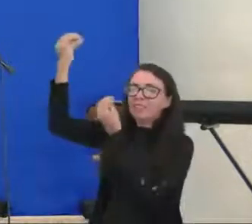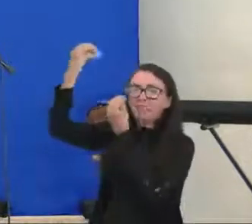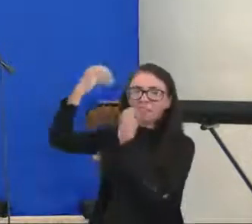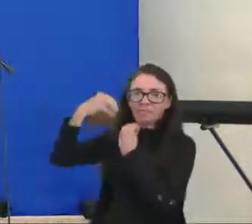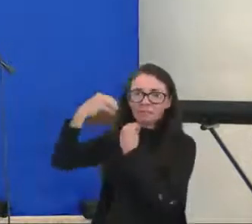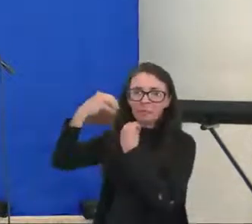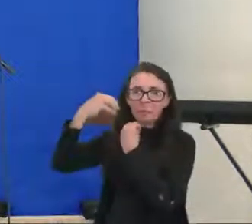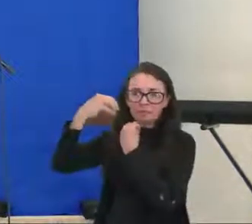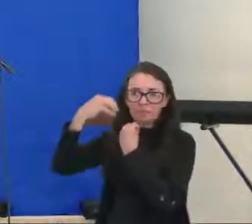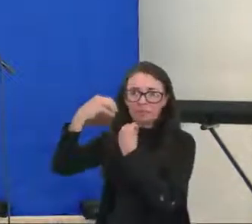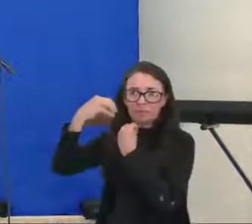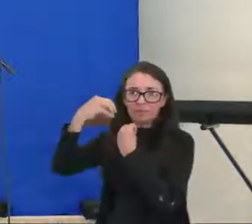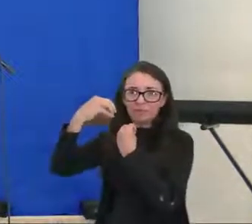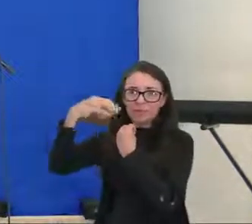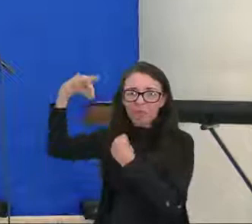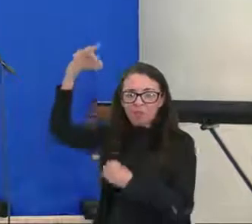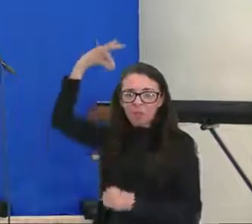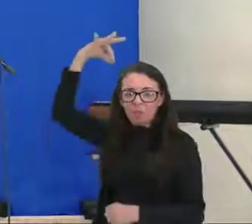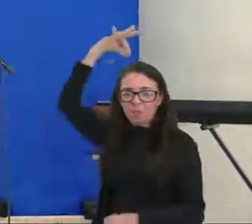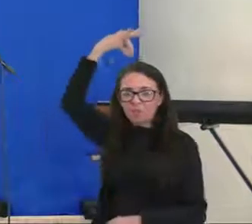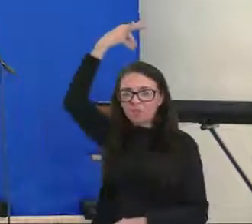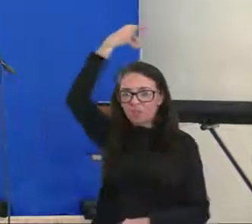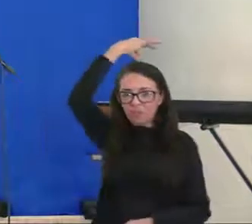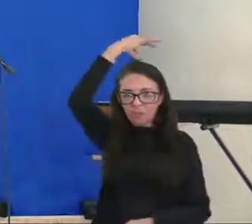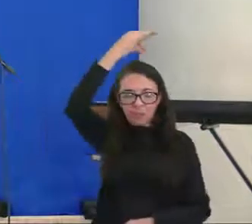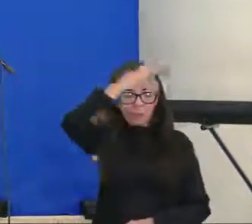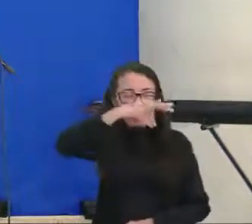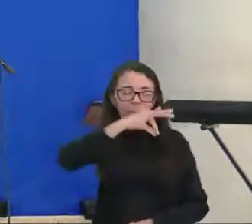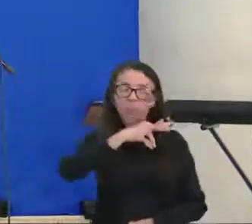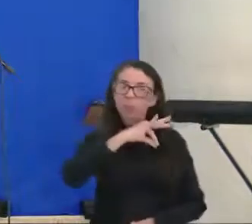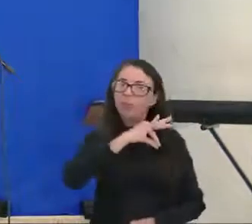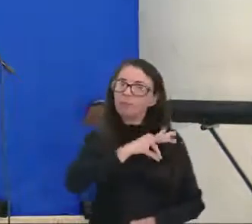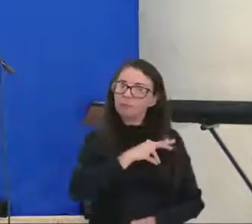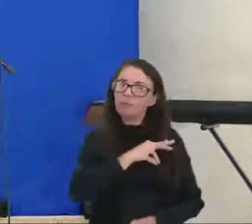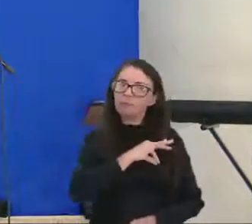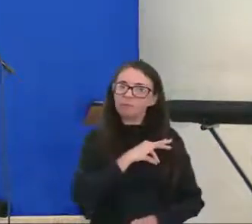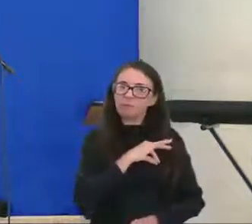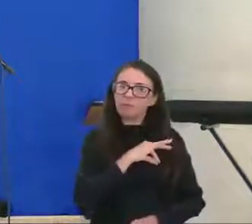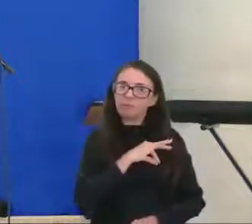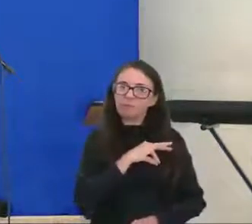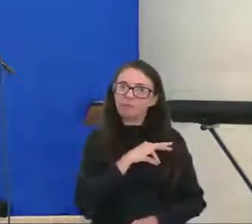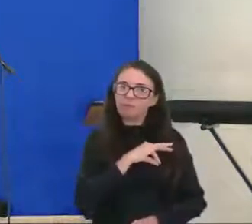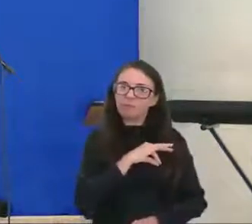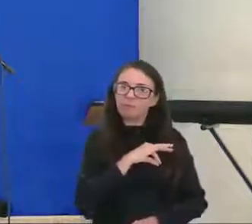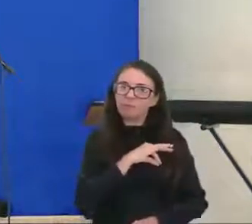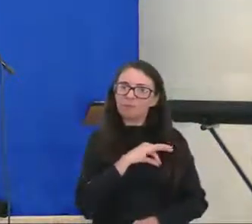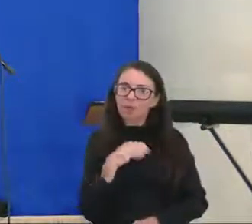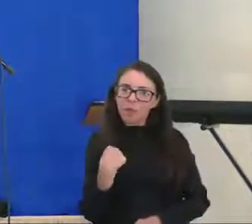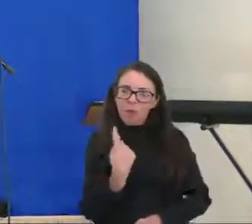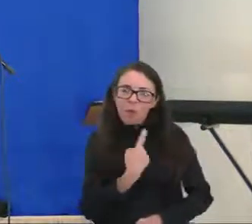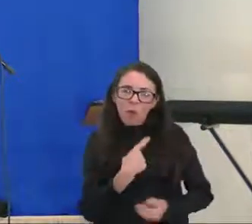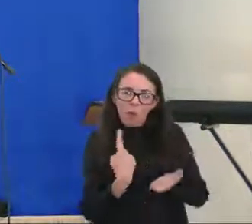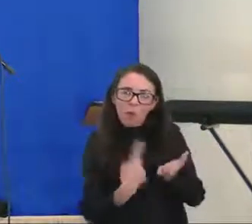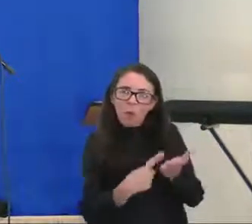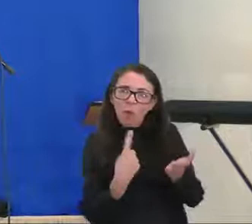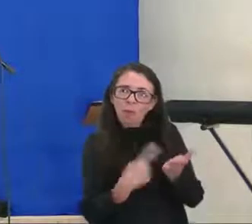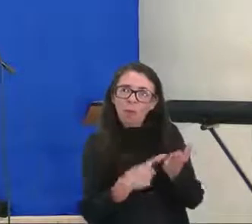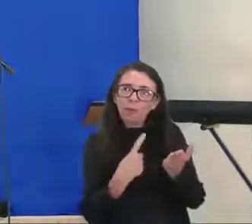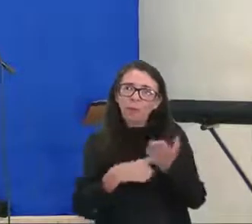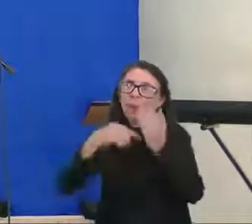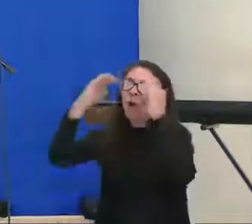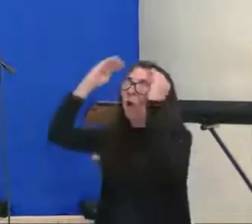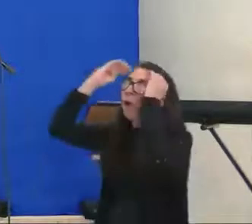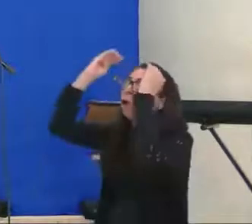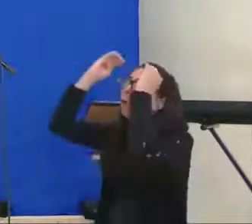já, mas continuando no Velho Testamento aqui, uns exemplos que elucidam como que Deus agia no Velho Testamento usando o